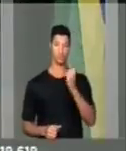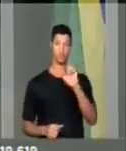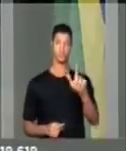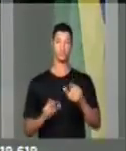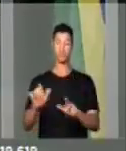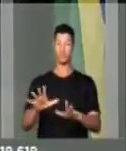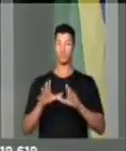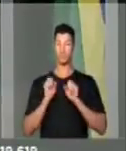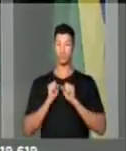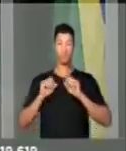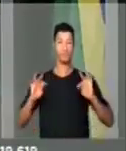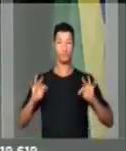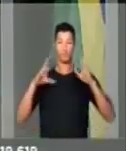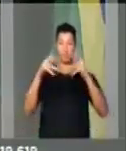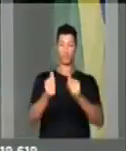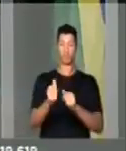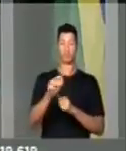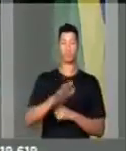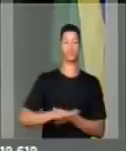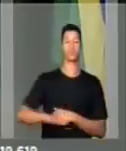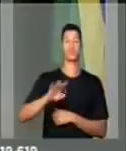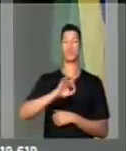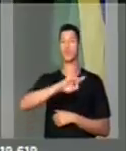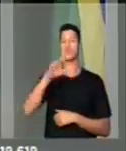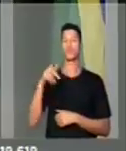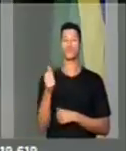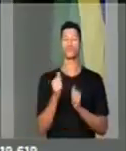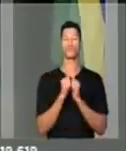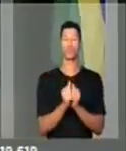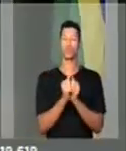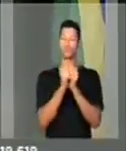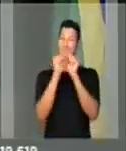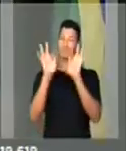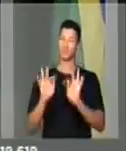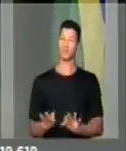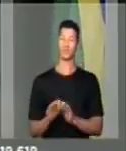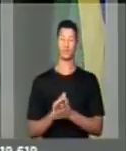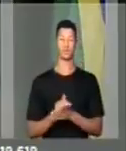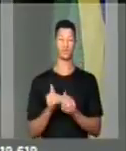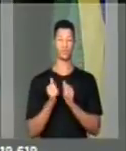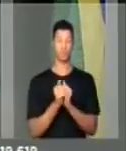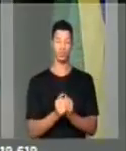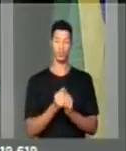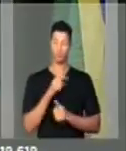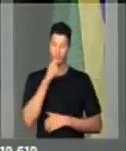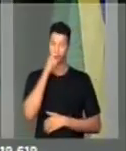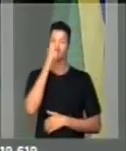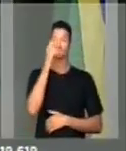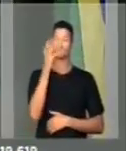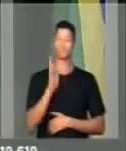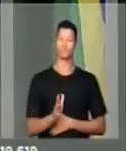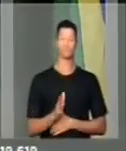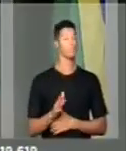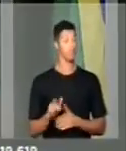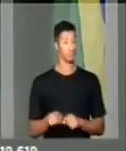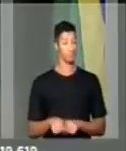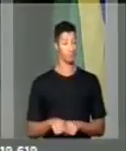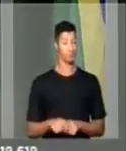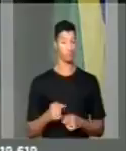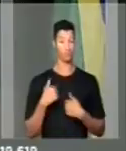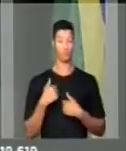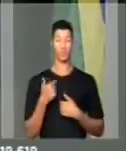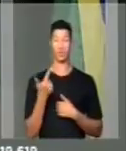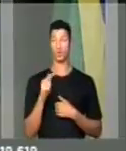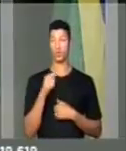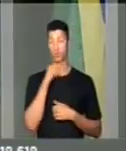que recebeu a todos com muita satisfação, com muito orgulho, e eu não